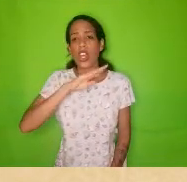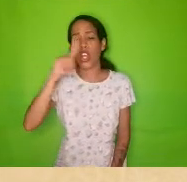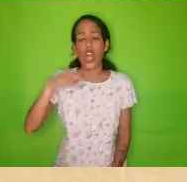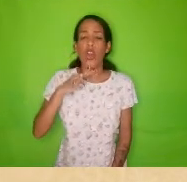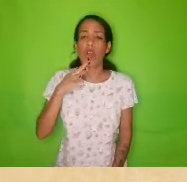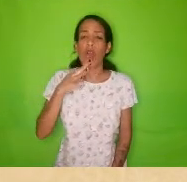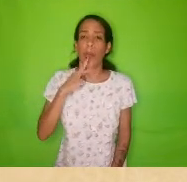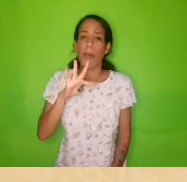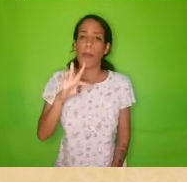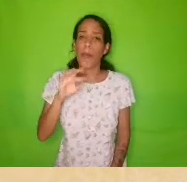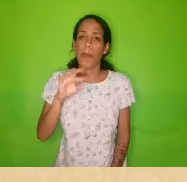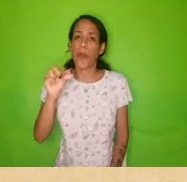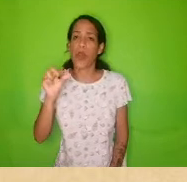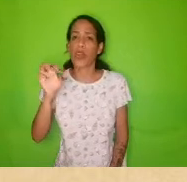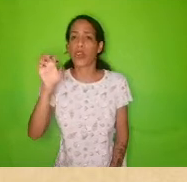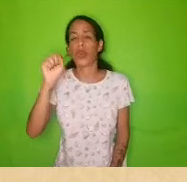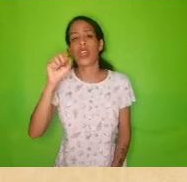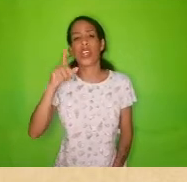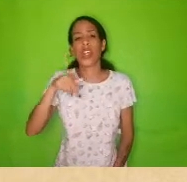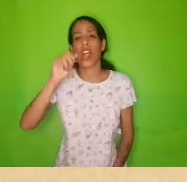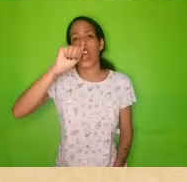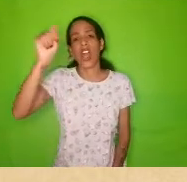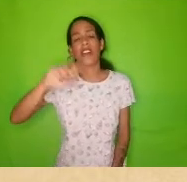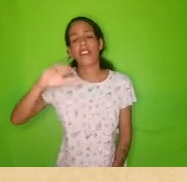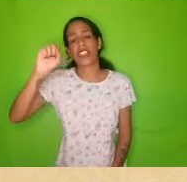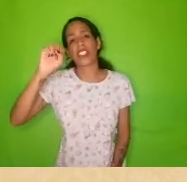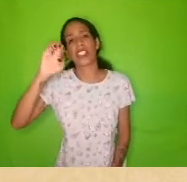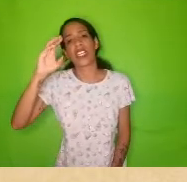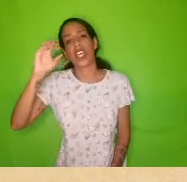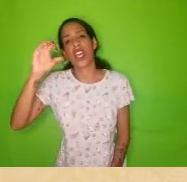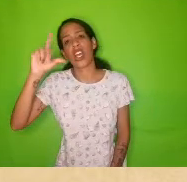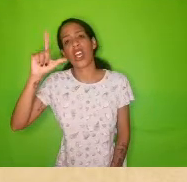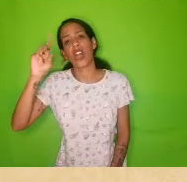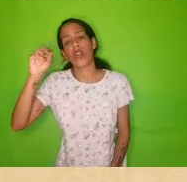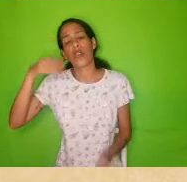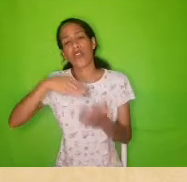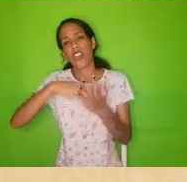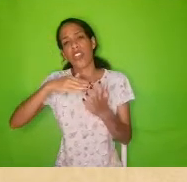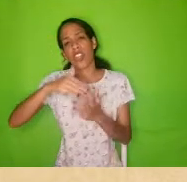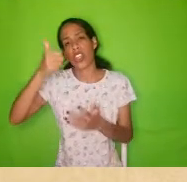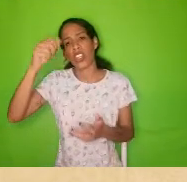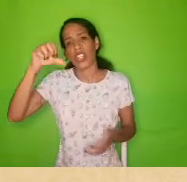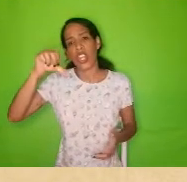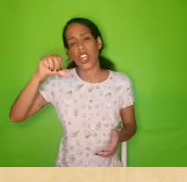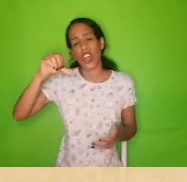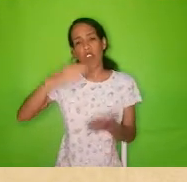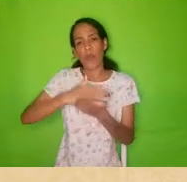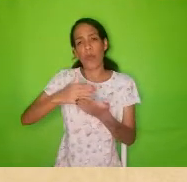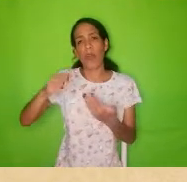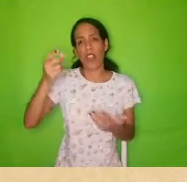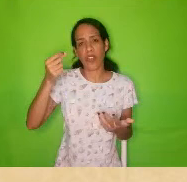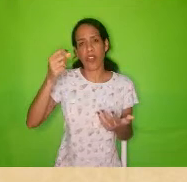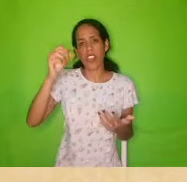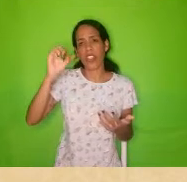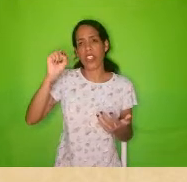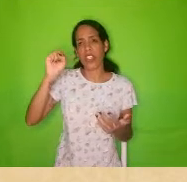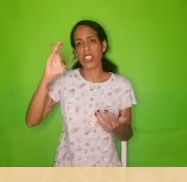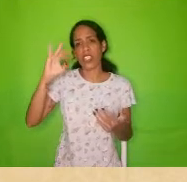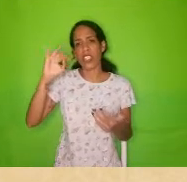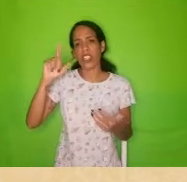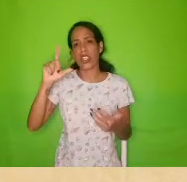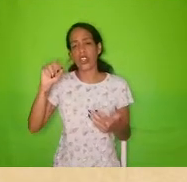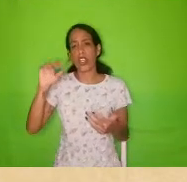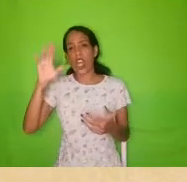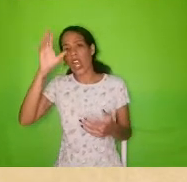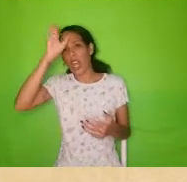África do século XIX. A África do final do XIX, início do XX, que nós aprendemos no livro didático, a ideia da partilha